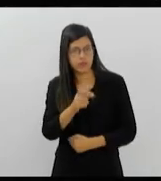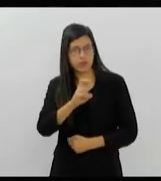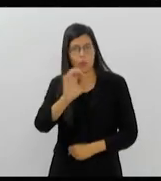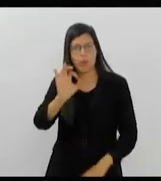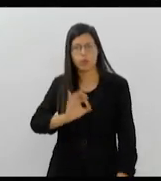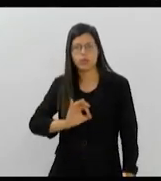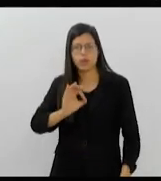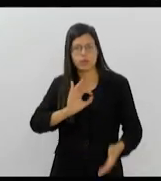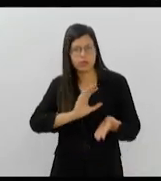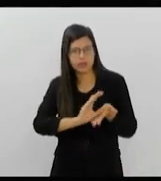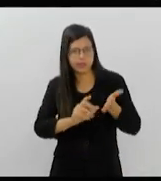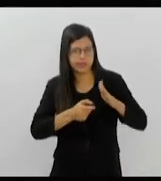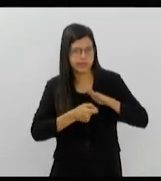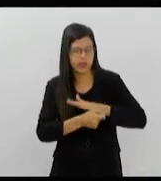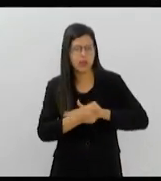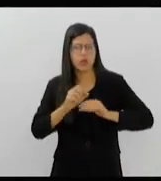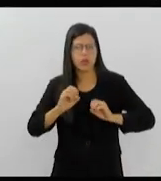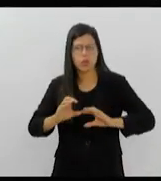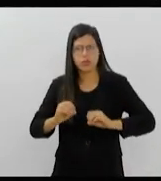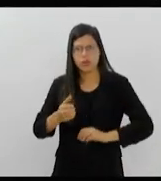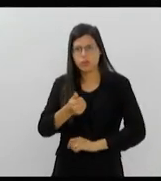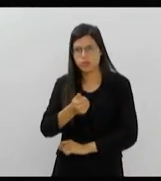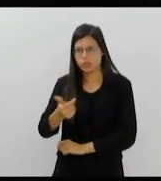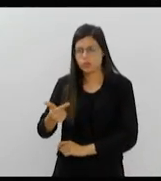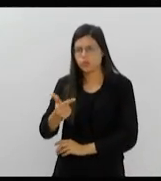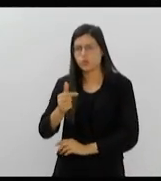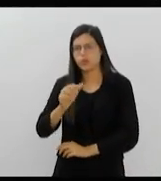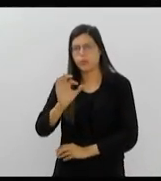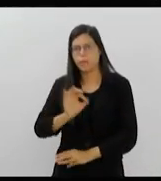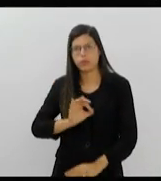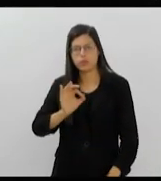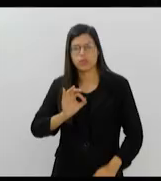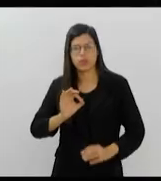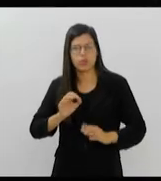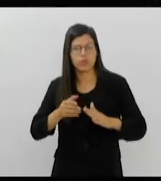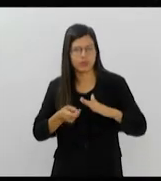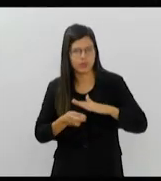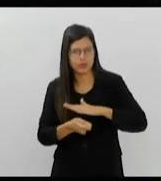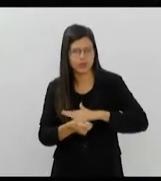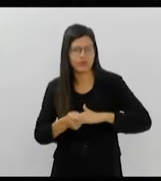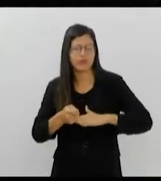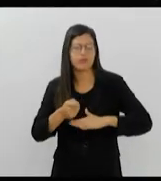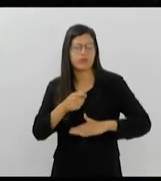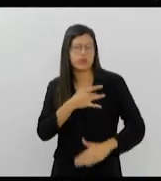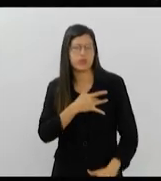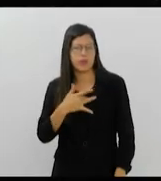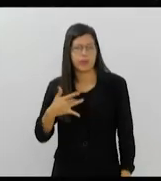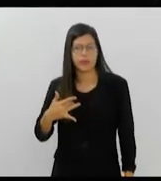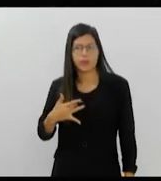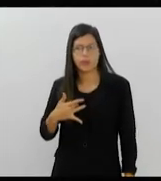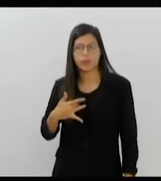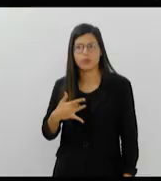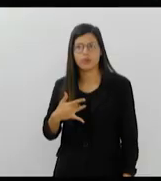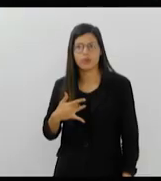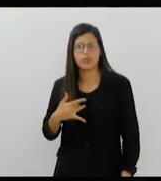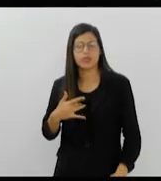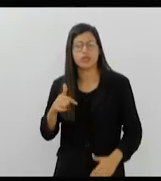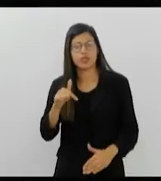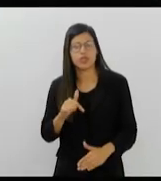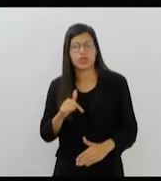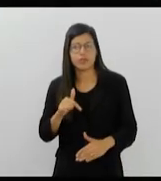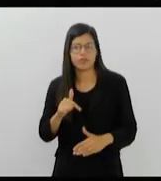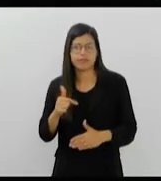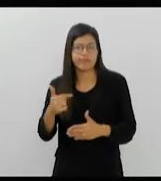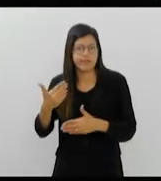educação, os 12% de investimento em saúde, essa peça, ela é, ao transcorrer do